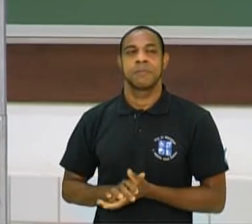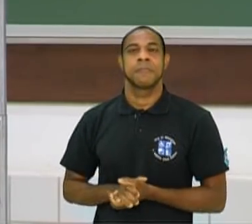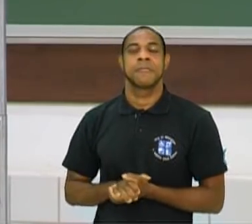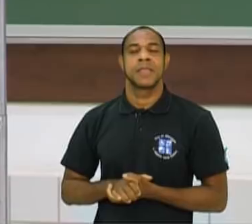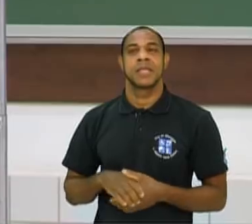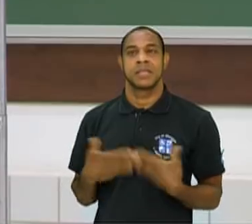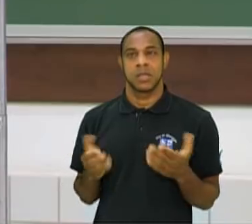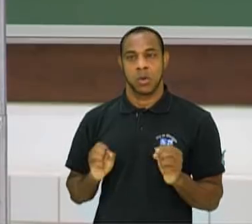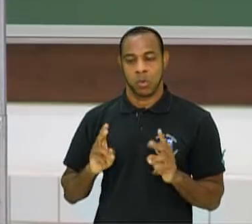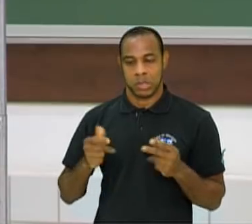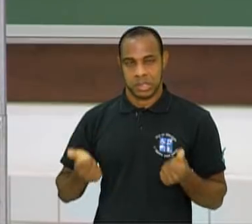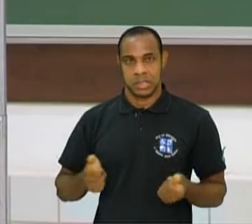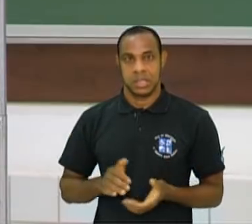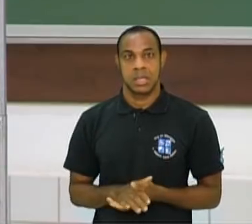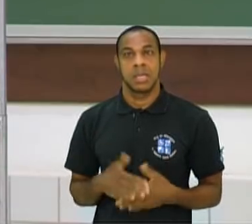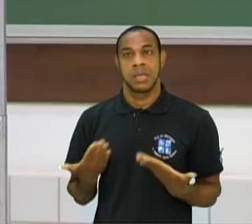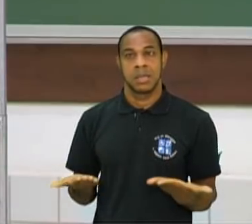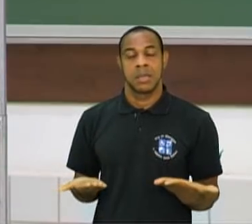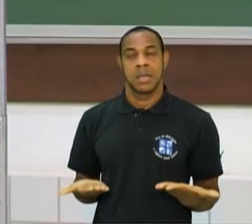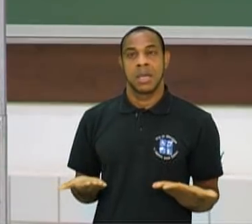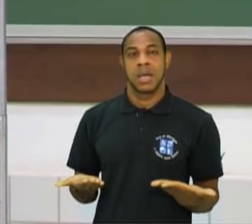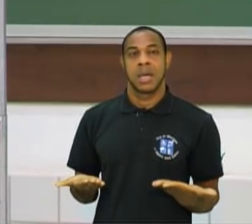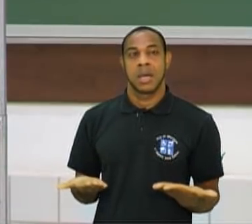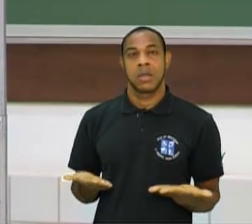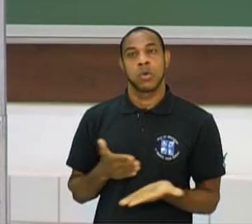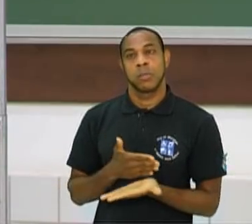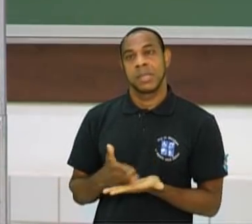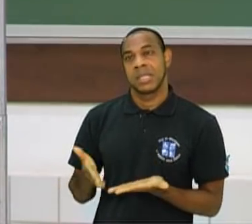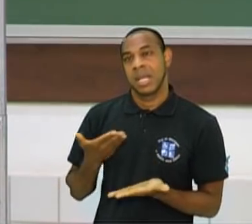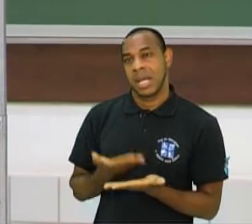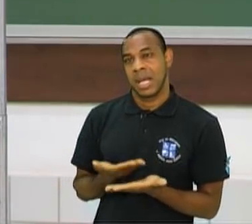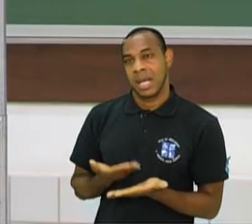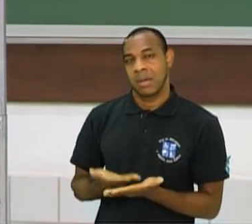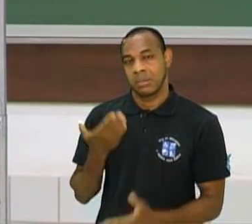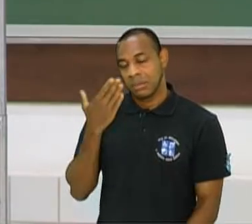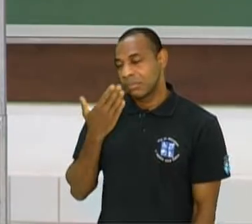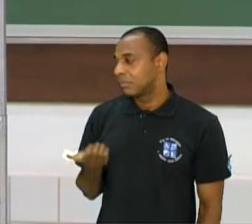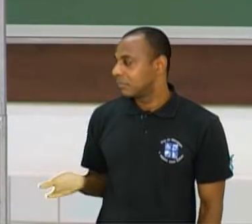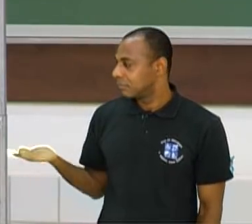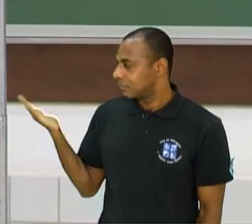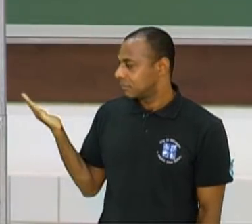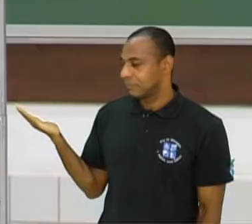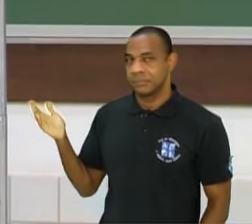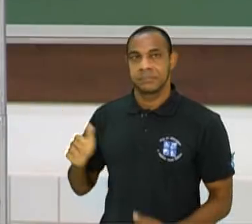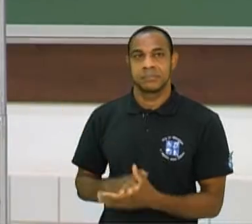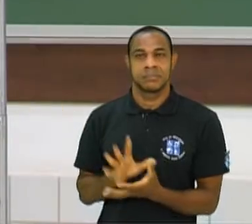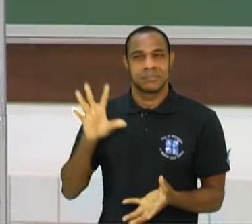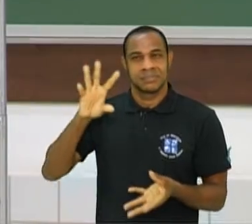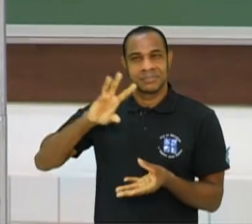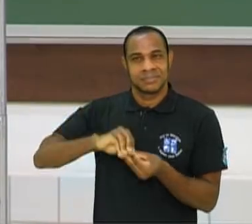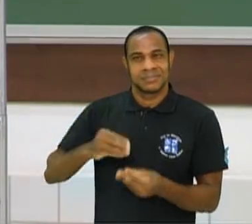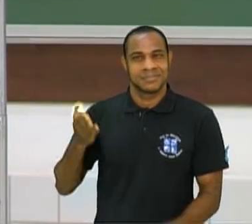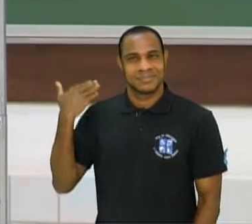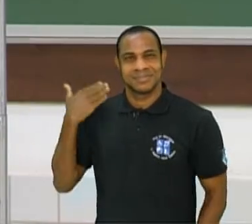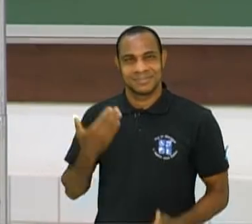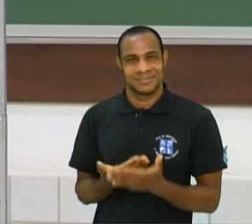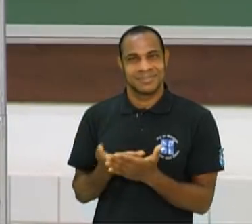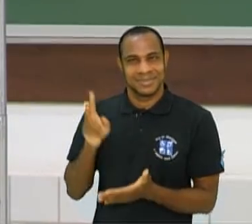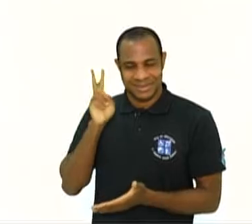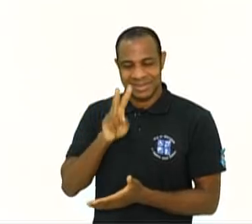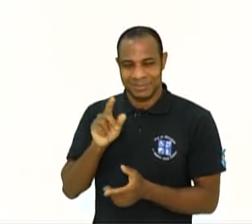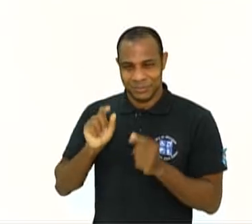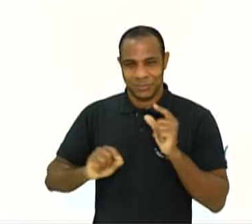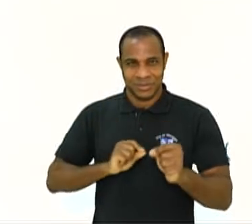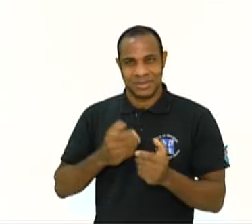estudos, certo? Bom, vamos começar nossa aula revisando um pouquinho da nossa aula anterior. Vocês lembram que nós estudamos na aula